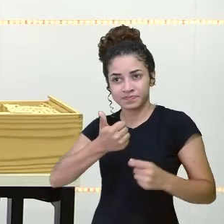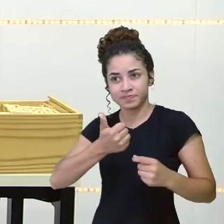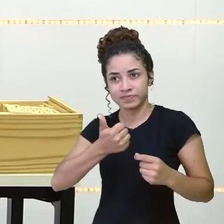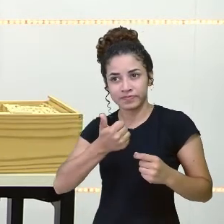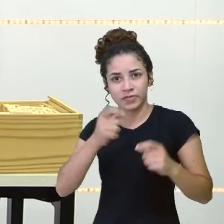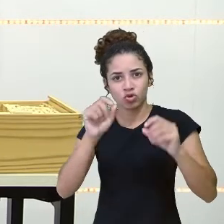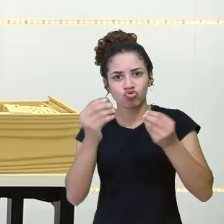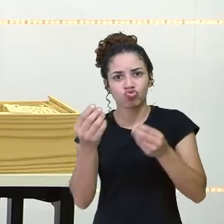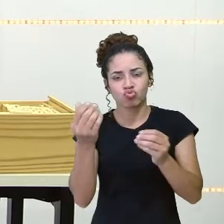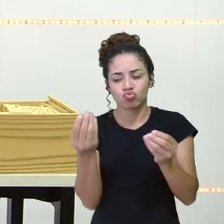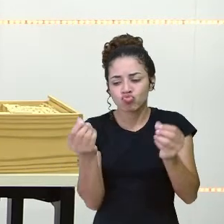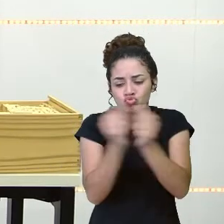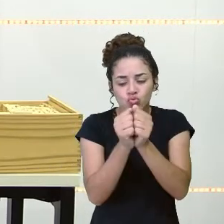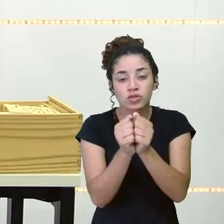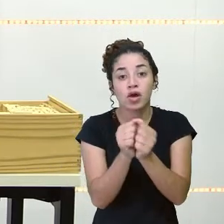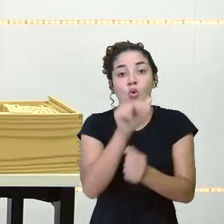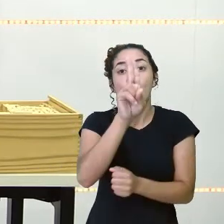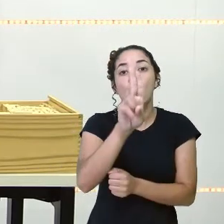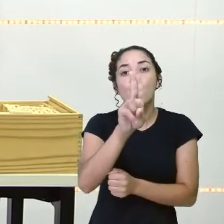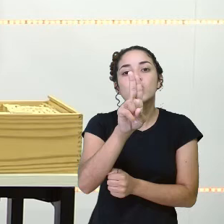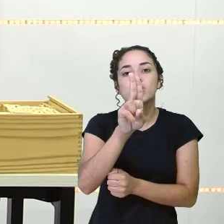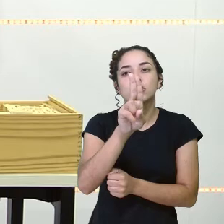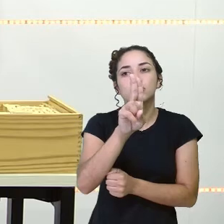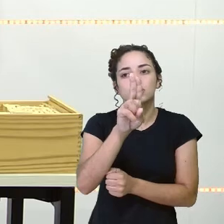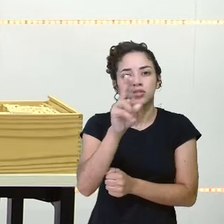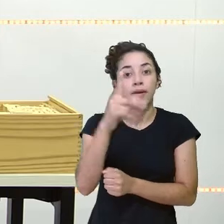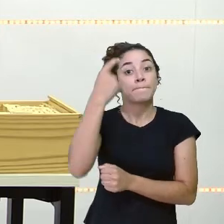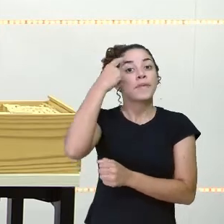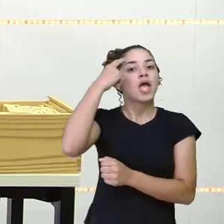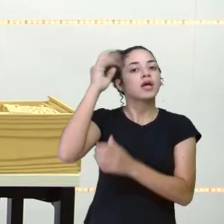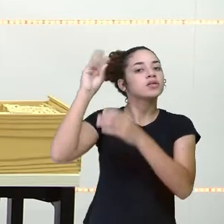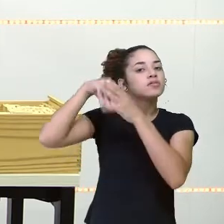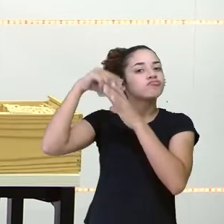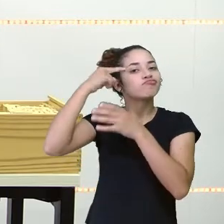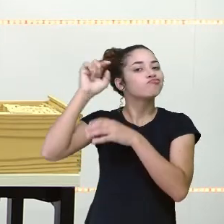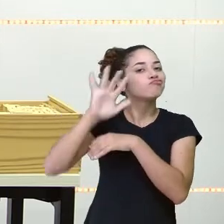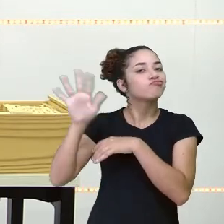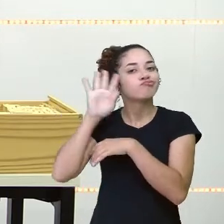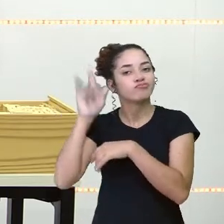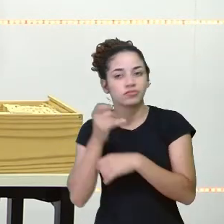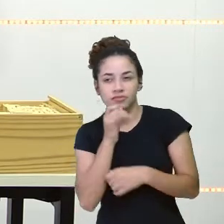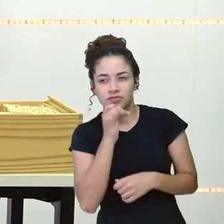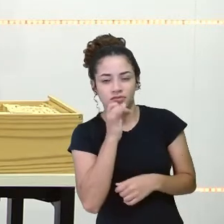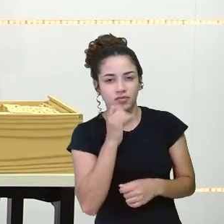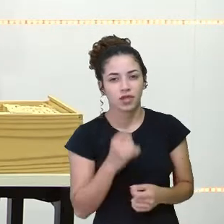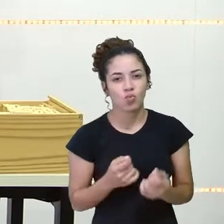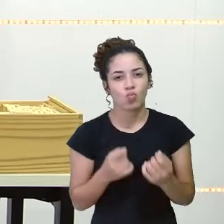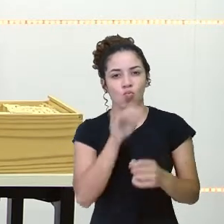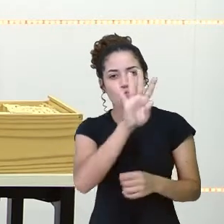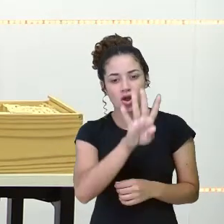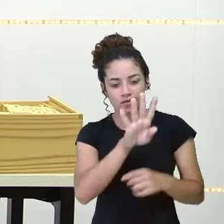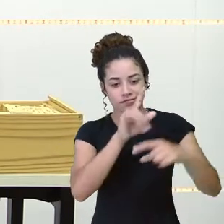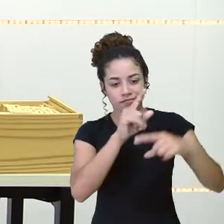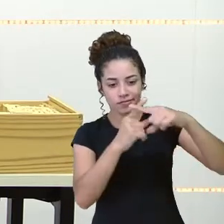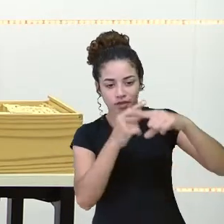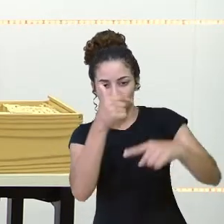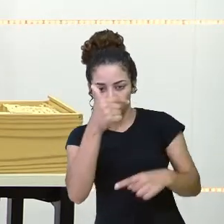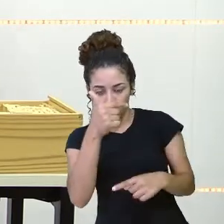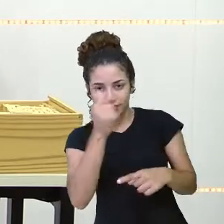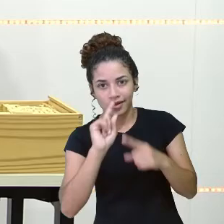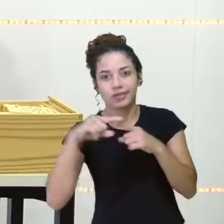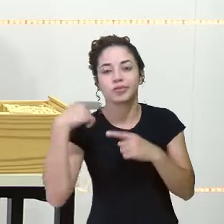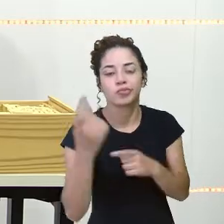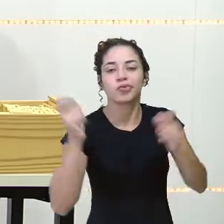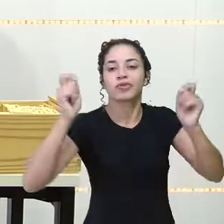as unidades, 5 e 1 mentalmente, e as dezenas, 4 e 2, tá certo? Uma